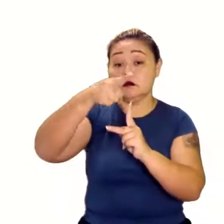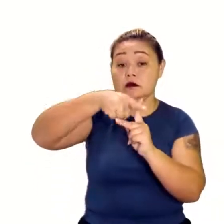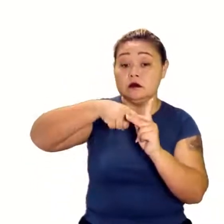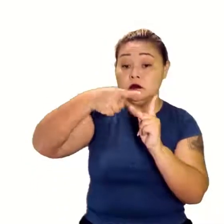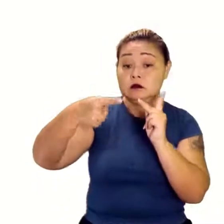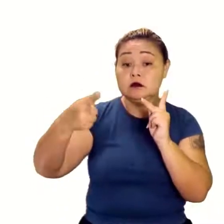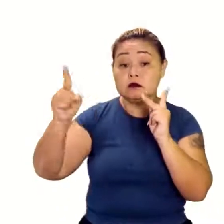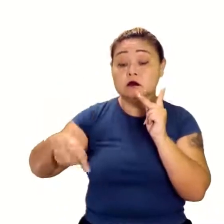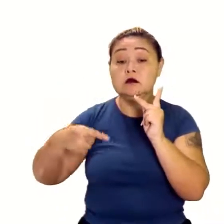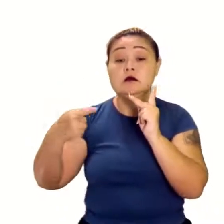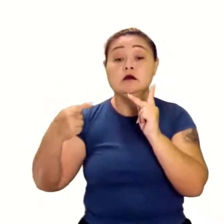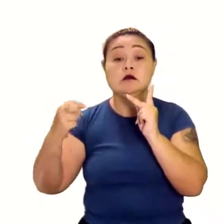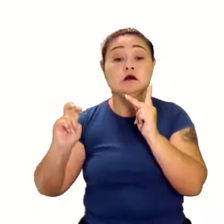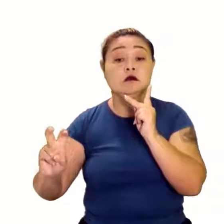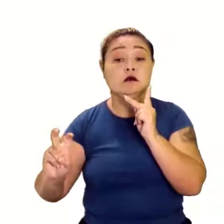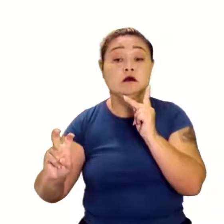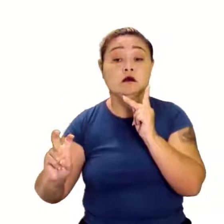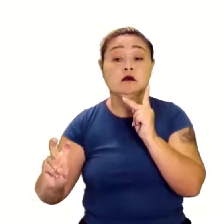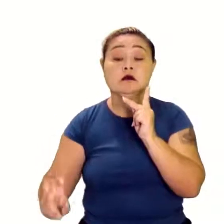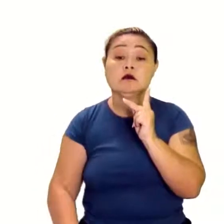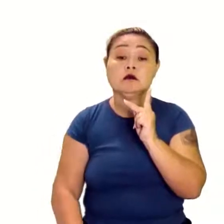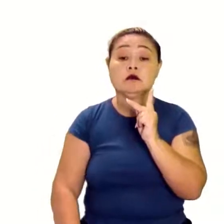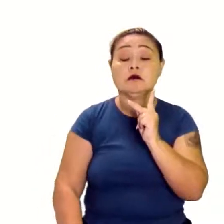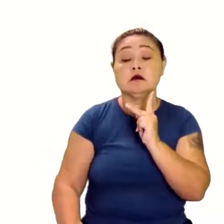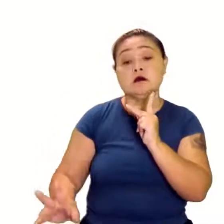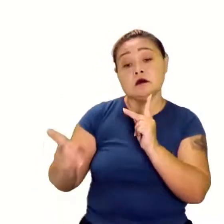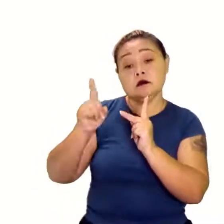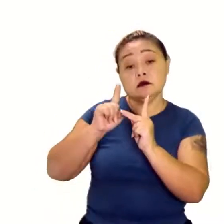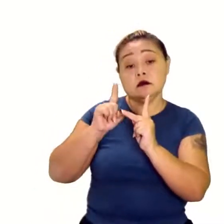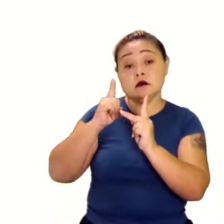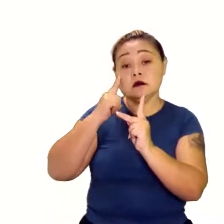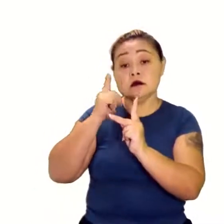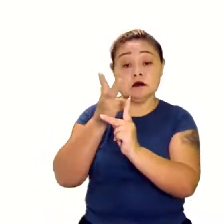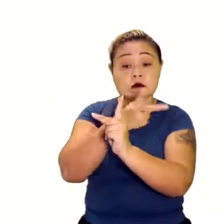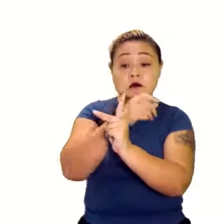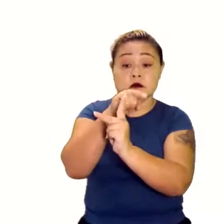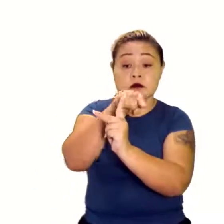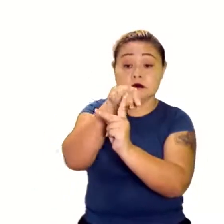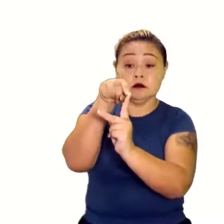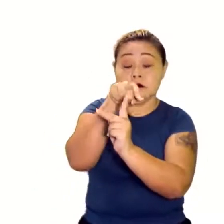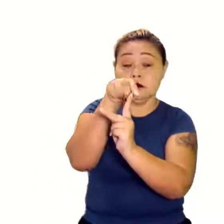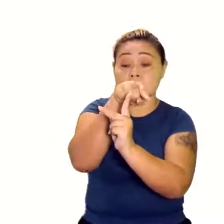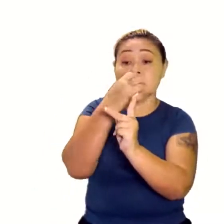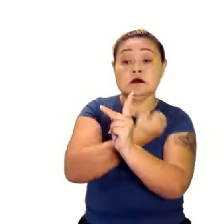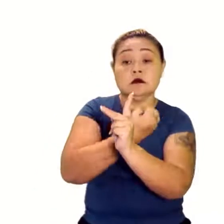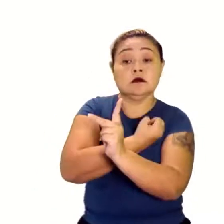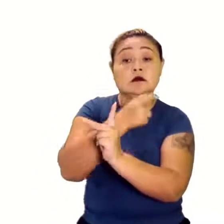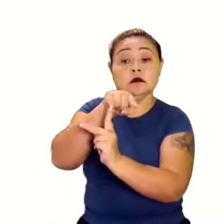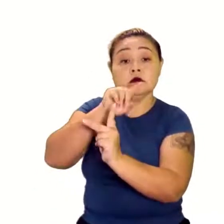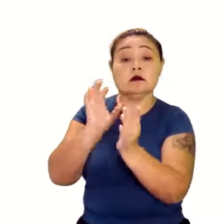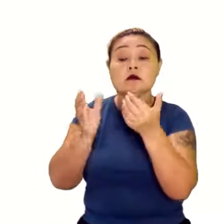coisa que raiz quadrada de 5. Então, o mesmo índice que a gente quer dizer é o mesmo númerozinho aqui em cima, né?